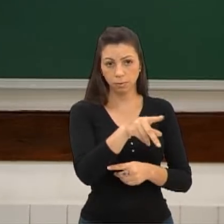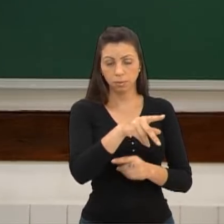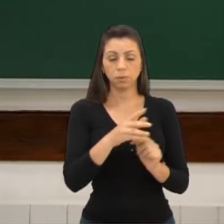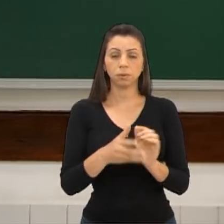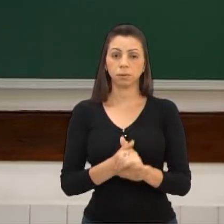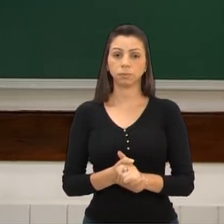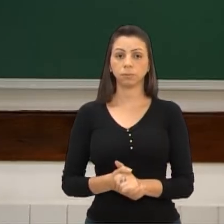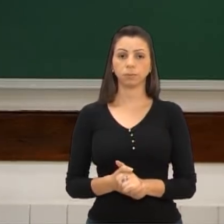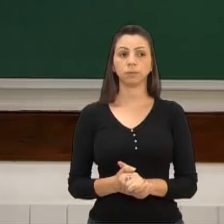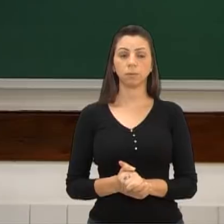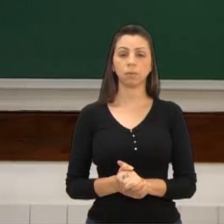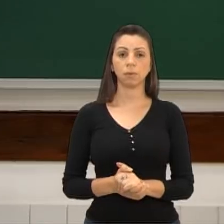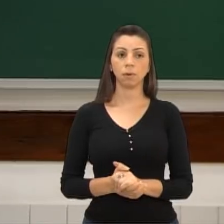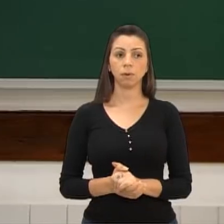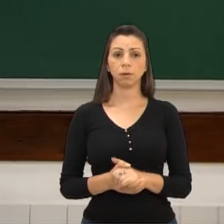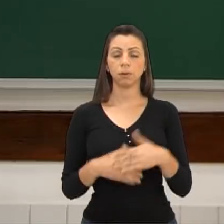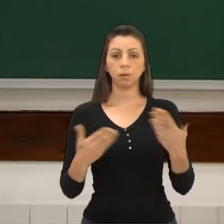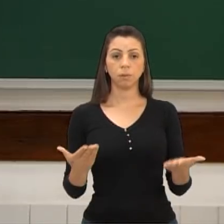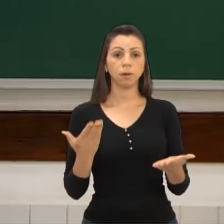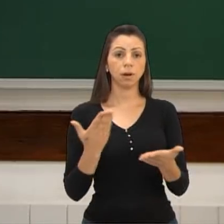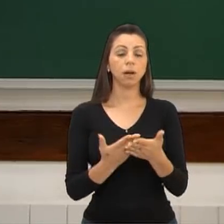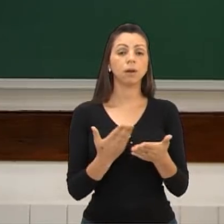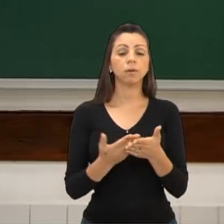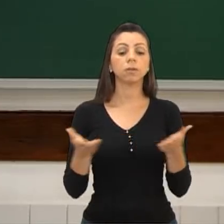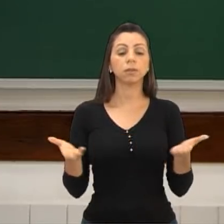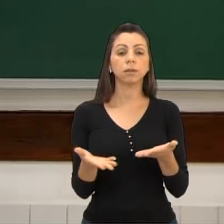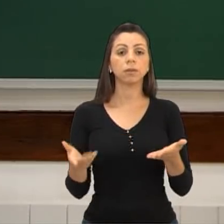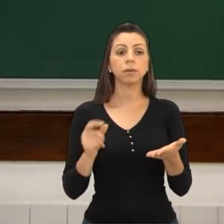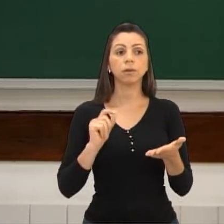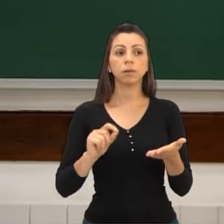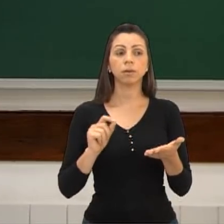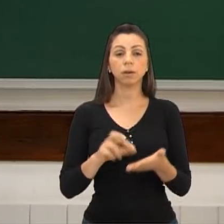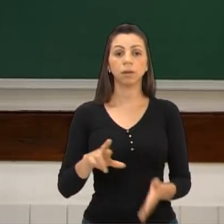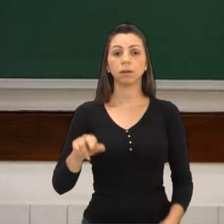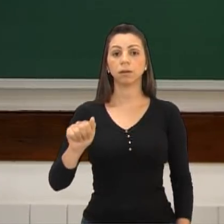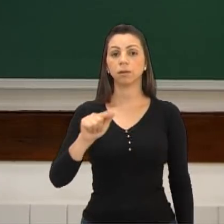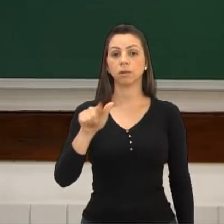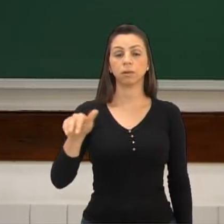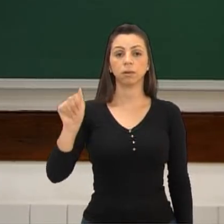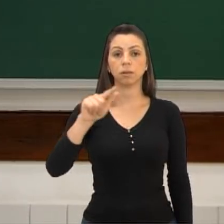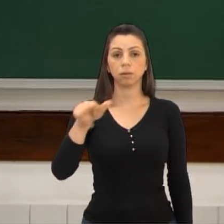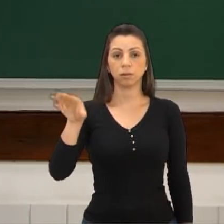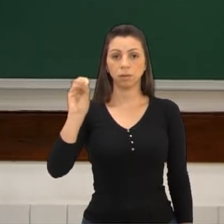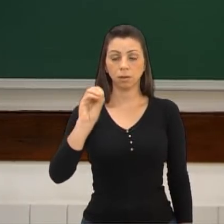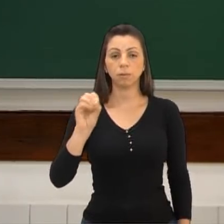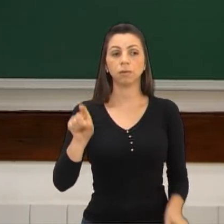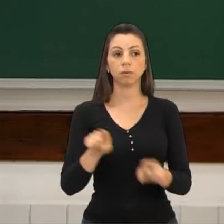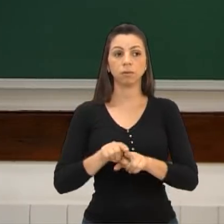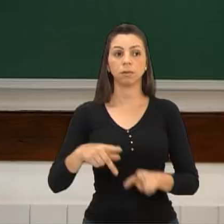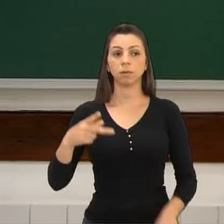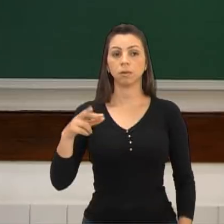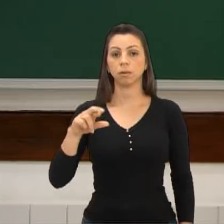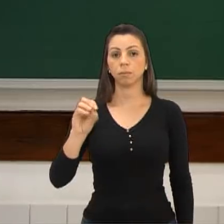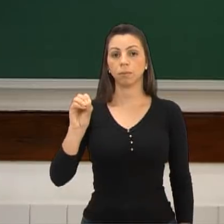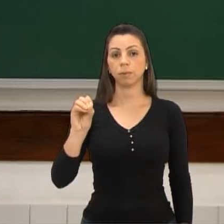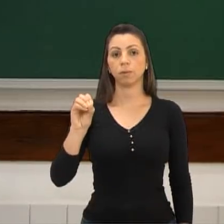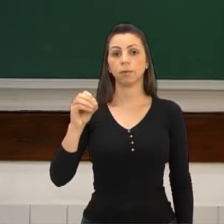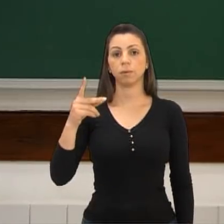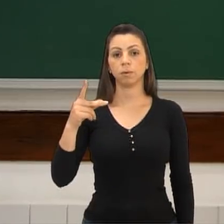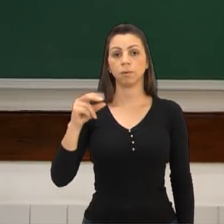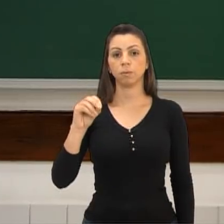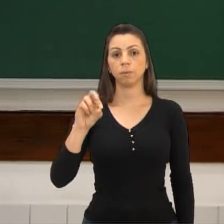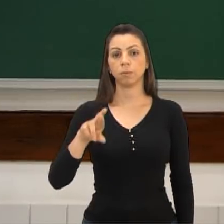hoje. A aula de hoje nós iremos falar sobre razões e proporções. Aula